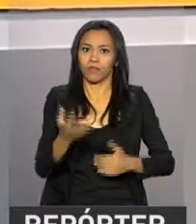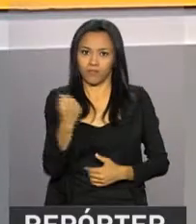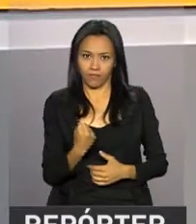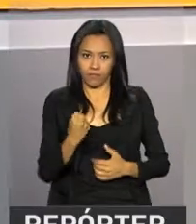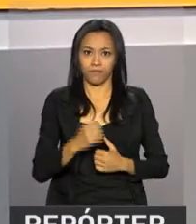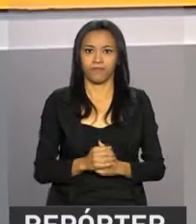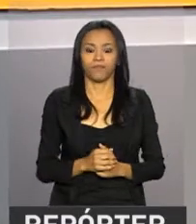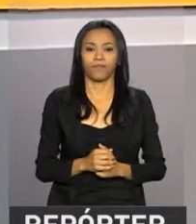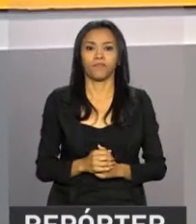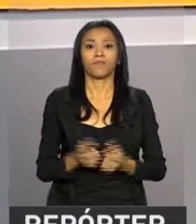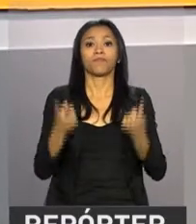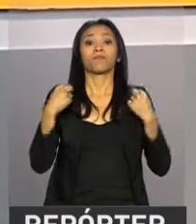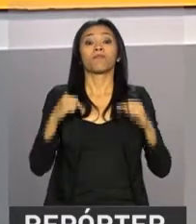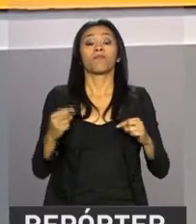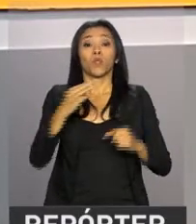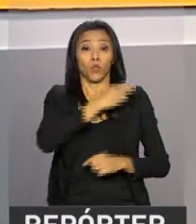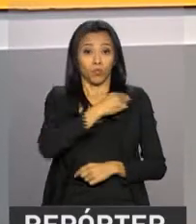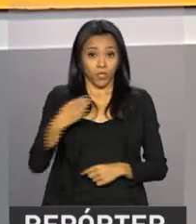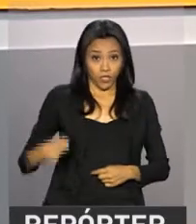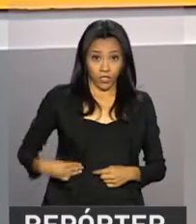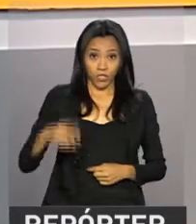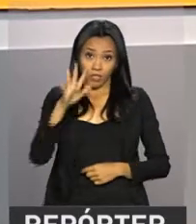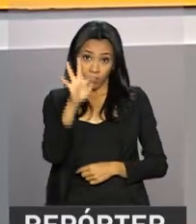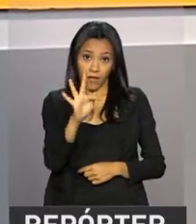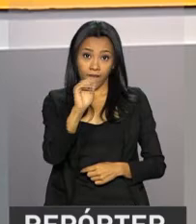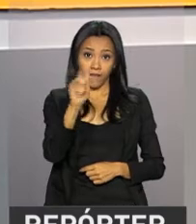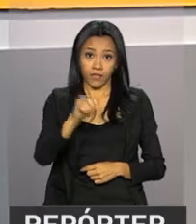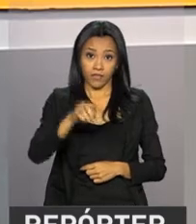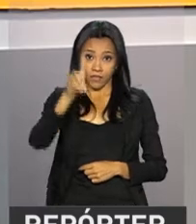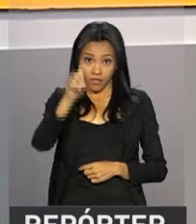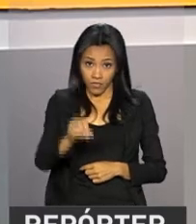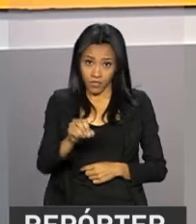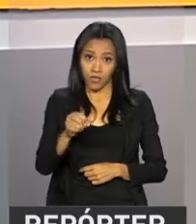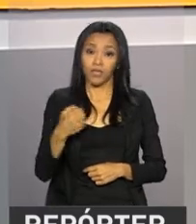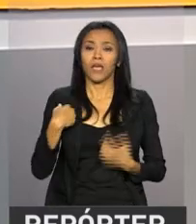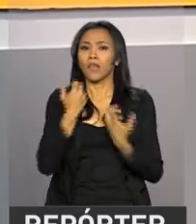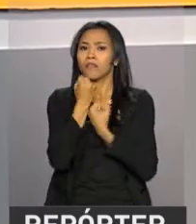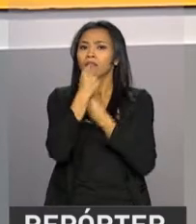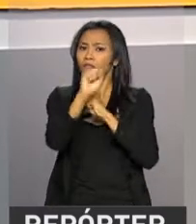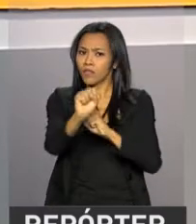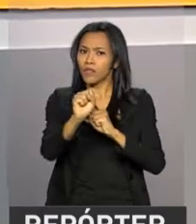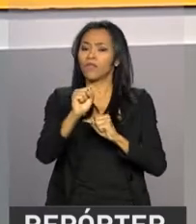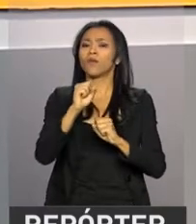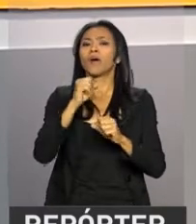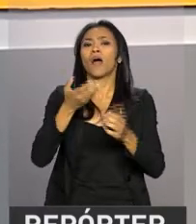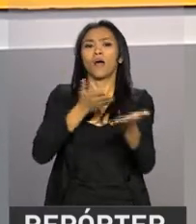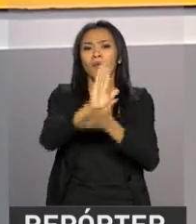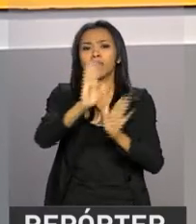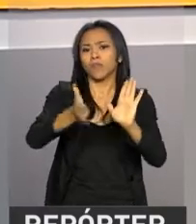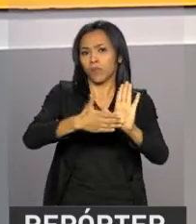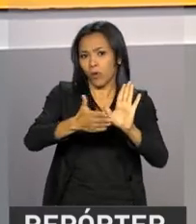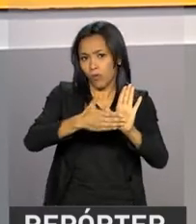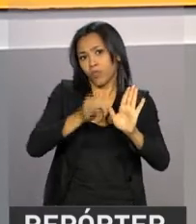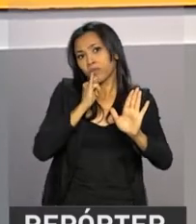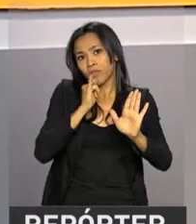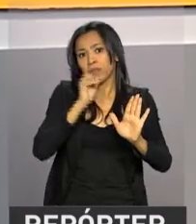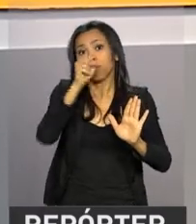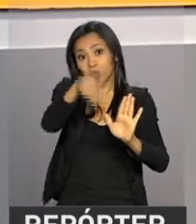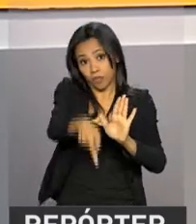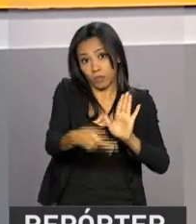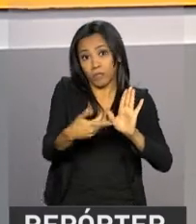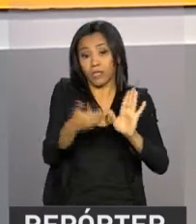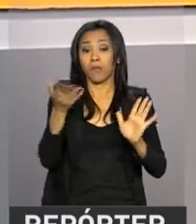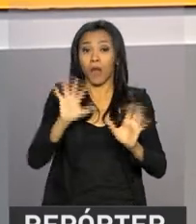o ministro da fazenda henrique meirelles defendeu a aprovação de reformas como a da previdência para garantir